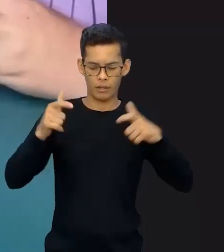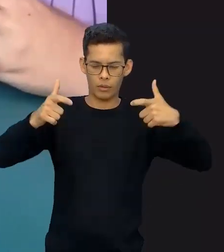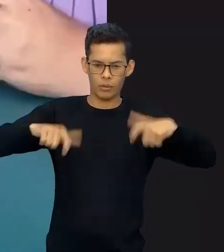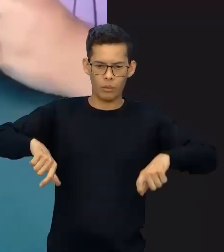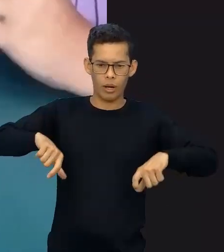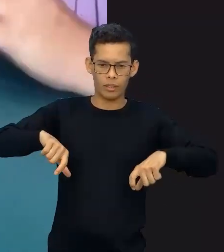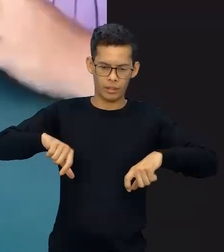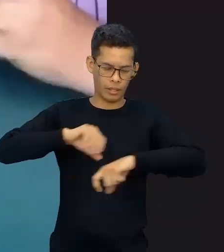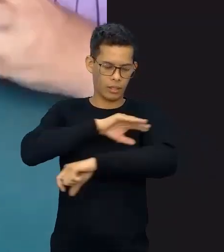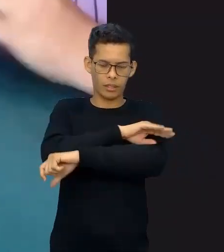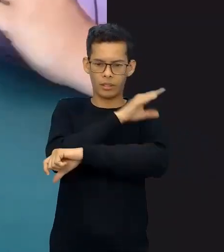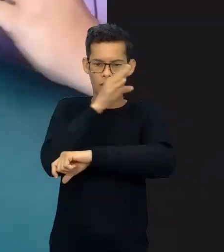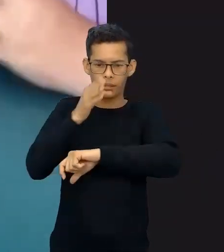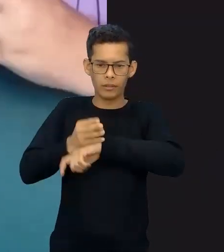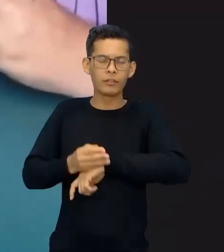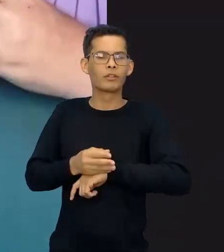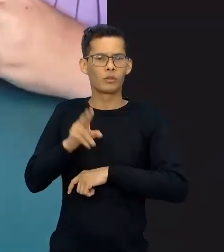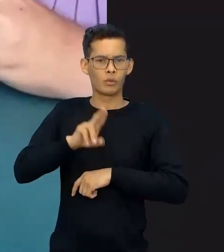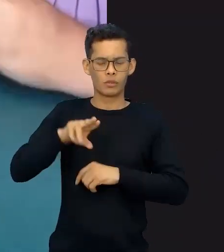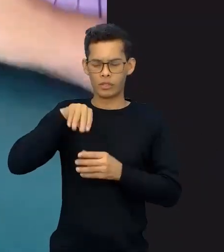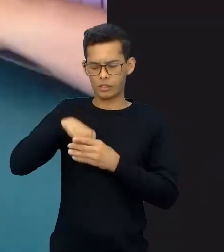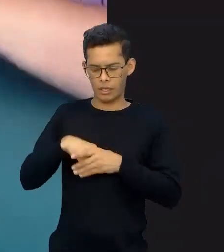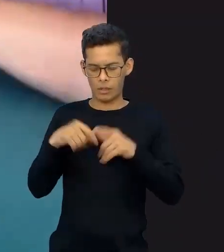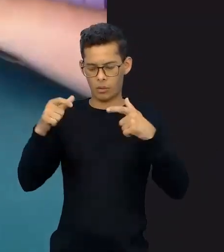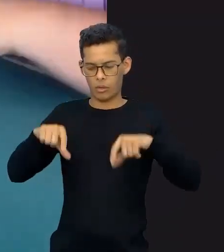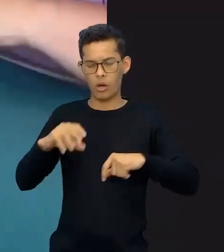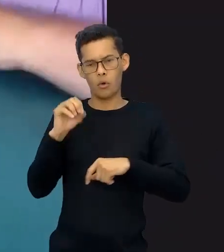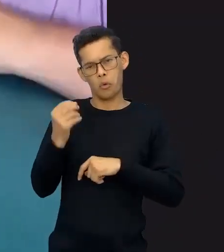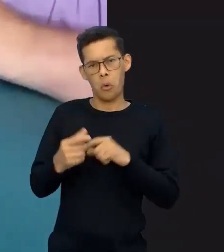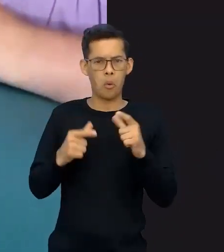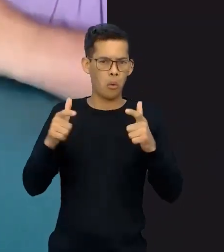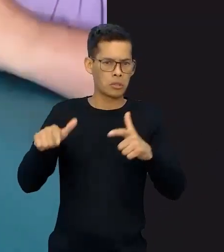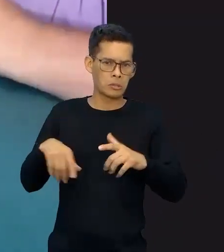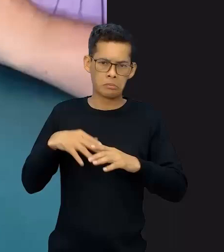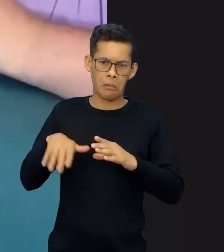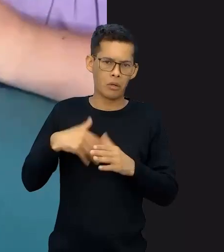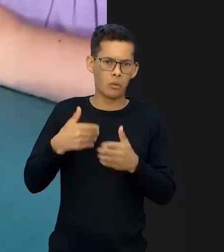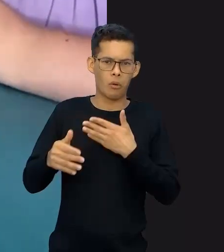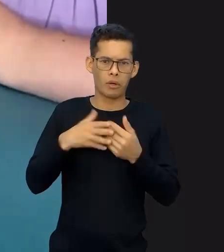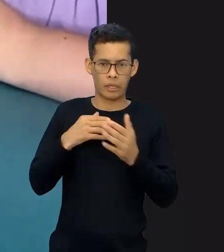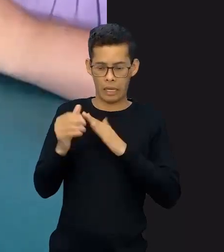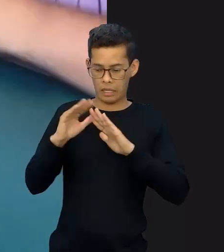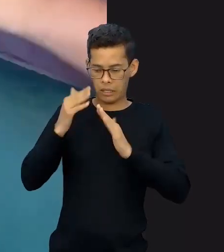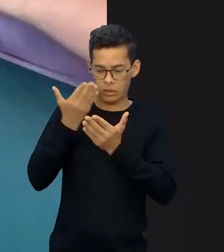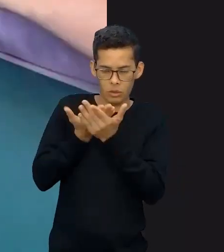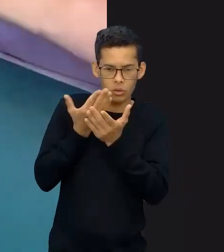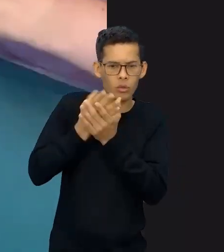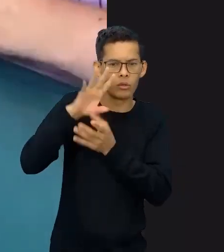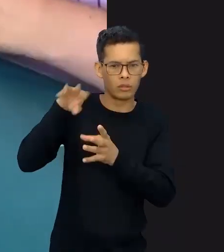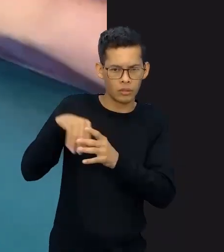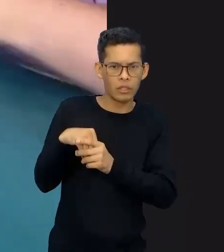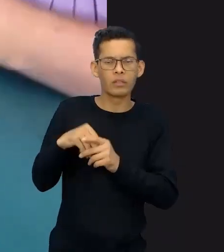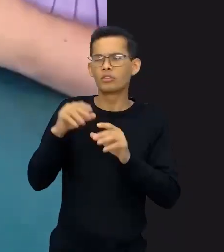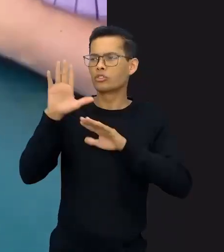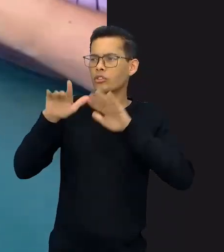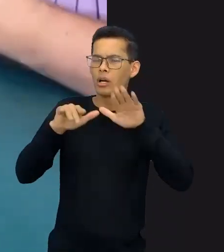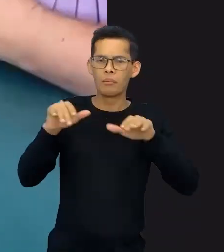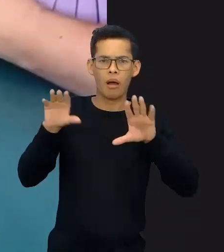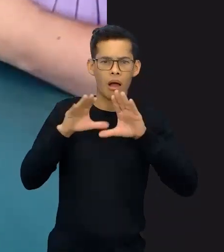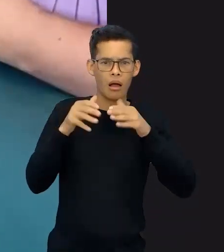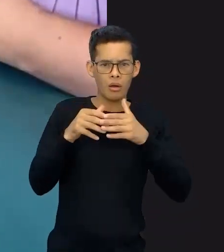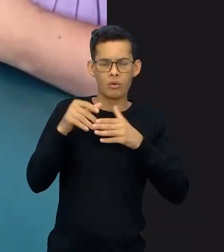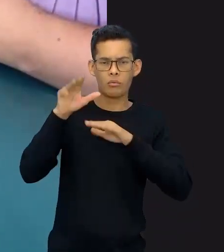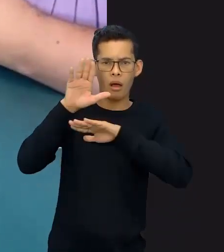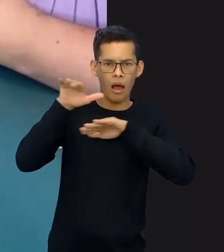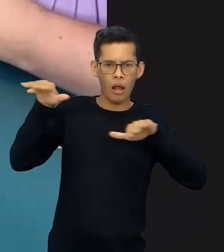um local que você tenha na sua escola. Você vai envolver os alunos e vai